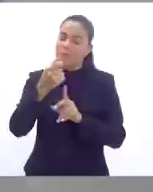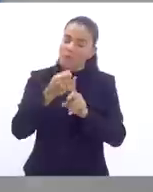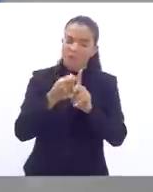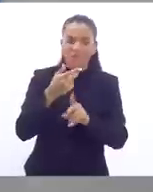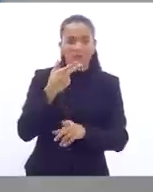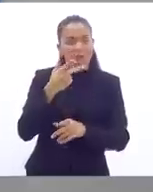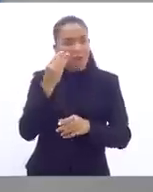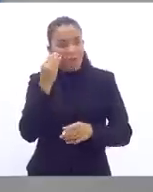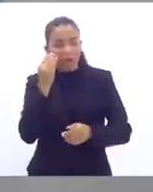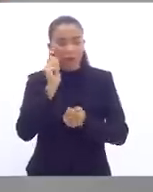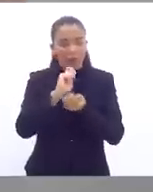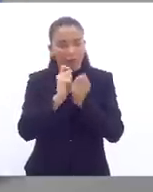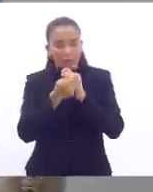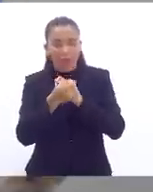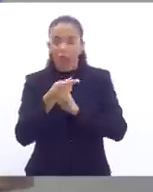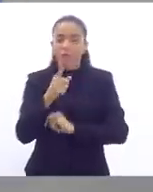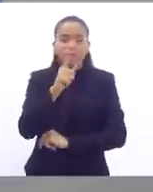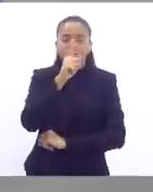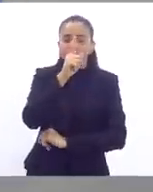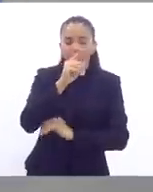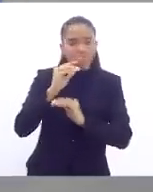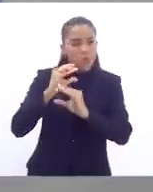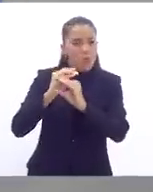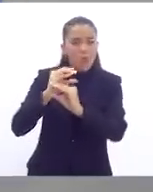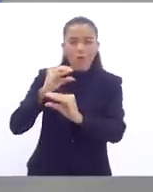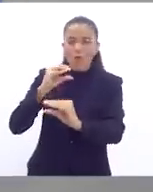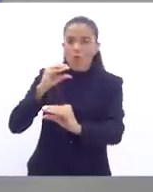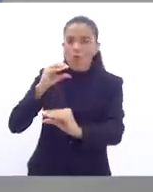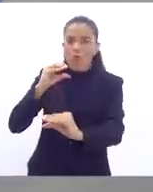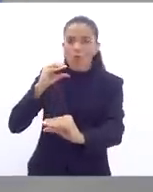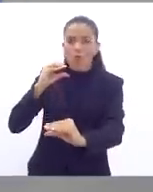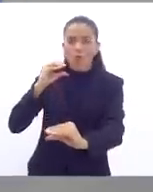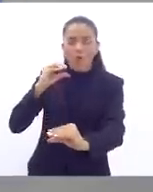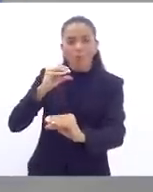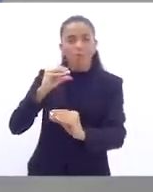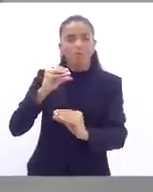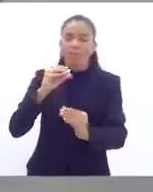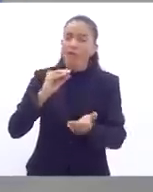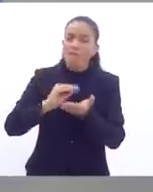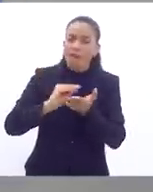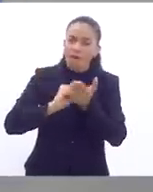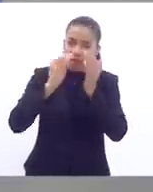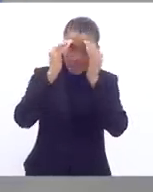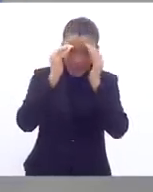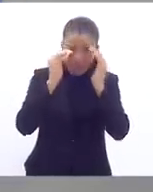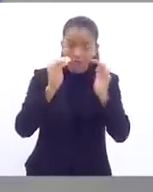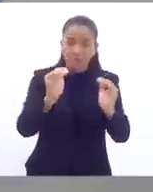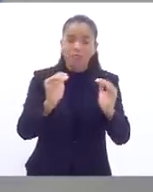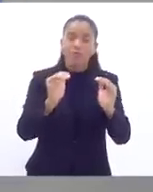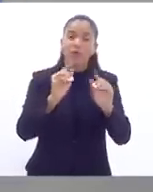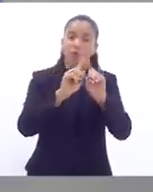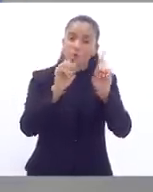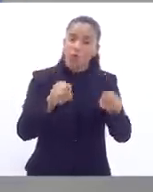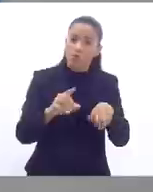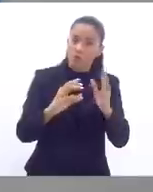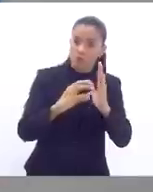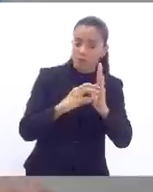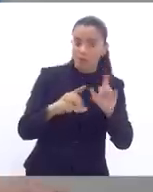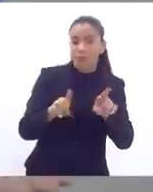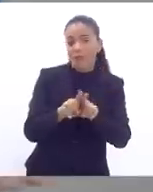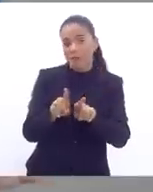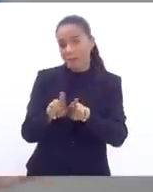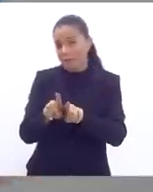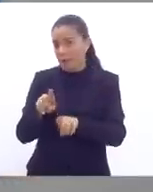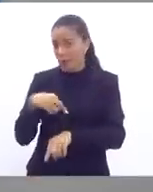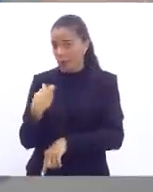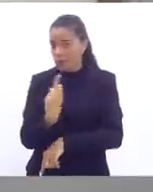né Há um total silêncio e esse silêncio é desres peitoso não só com servidores mas também